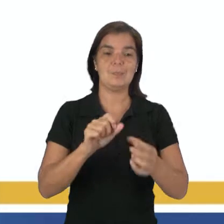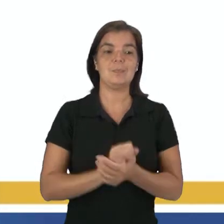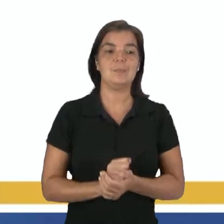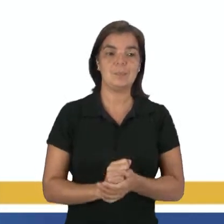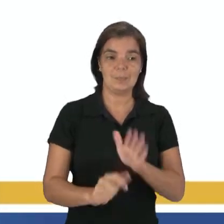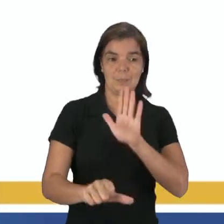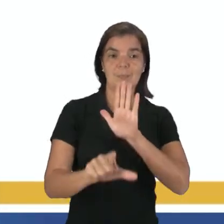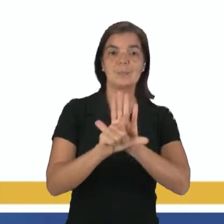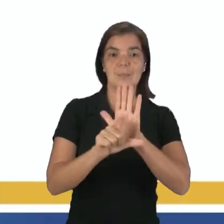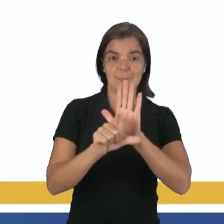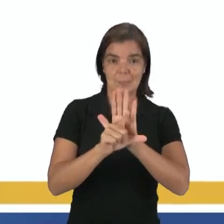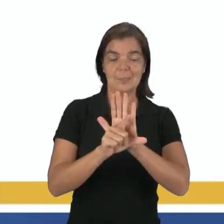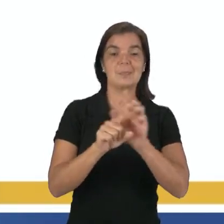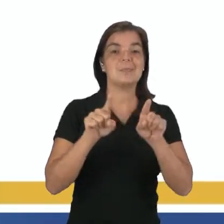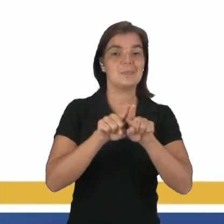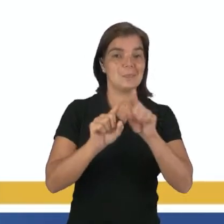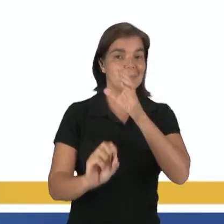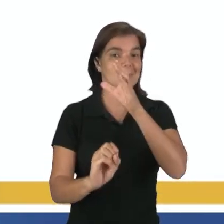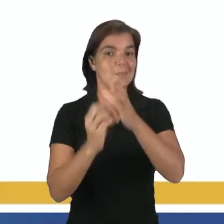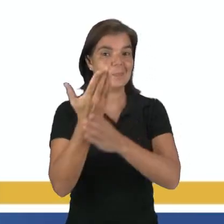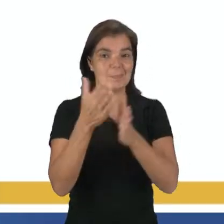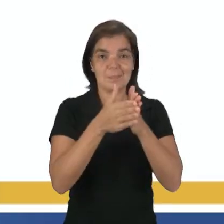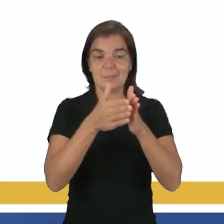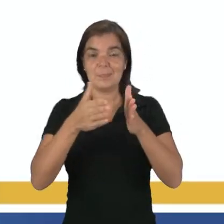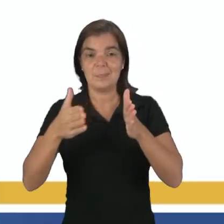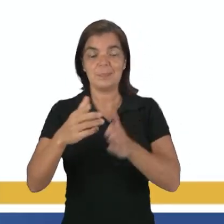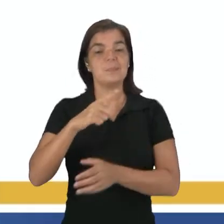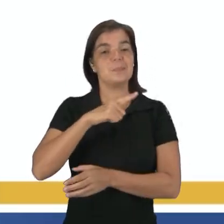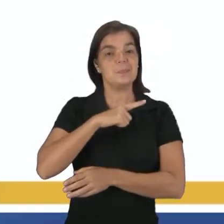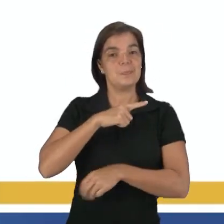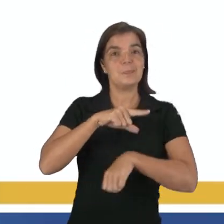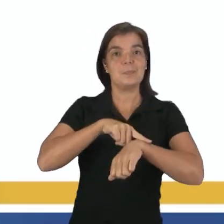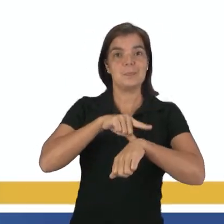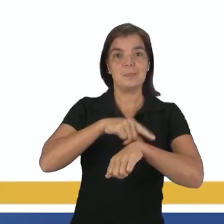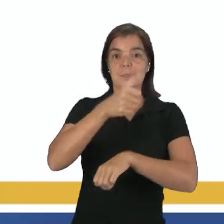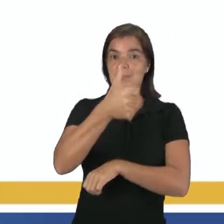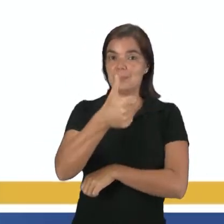ou seja, que ocorreu no intervalo de tempo de